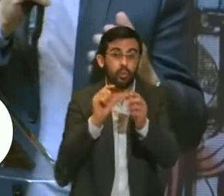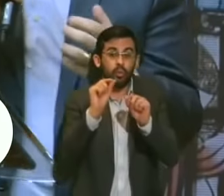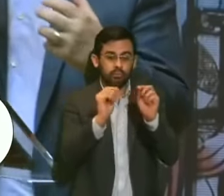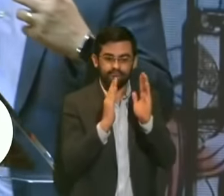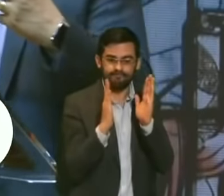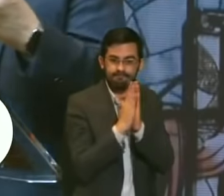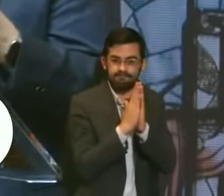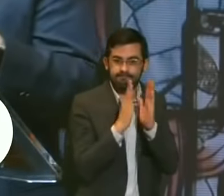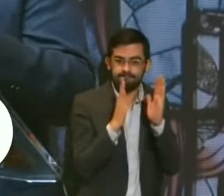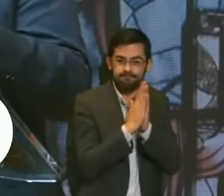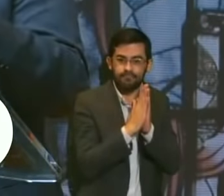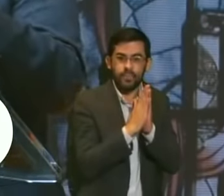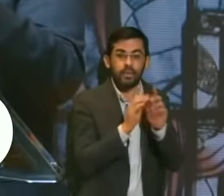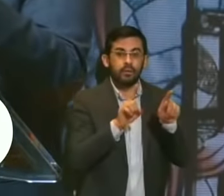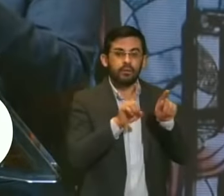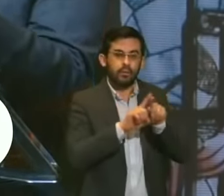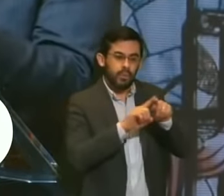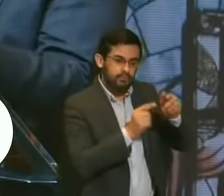intercessão e de